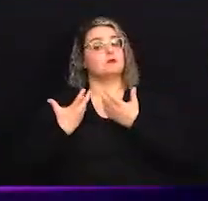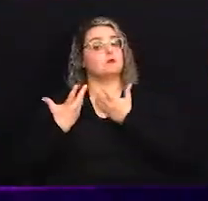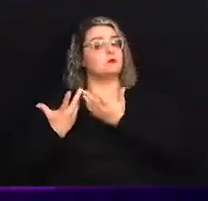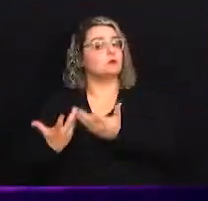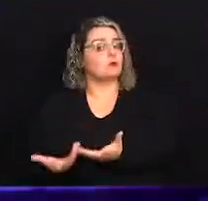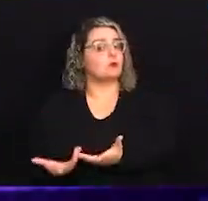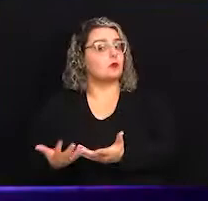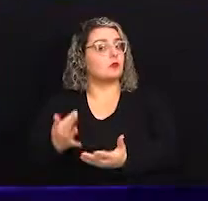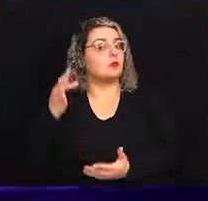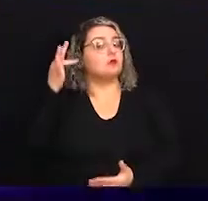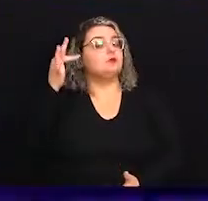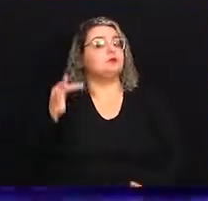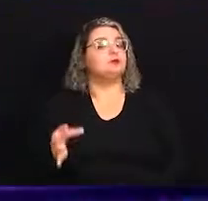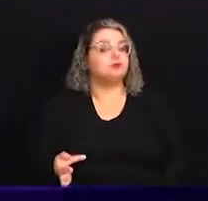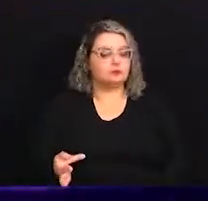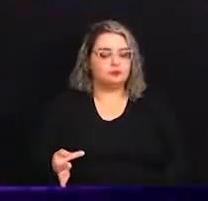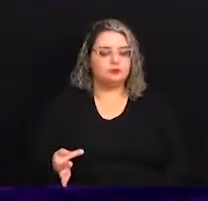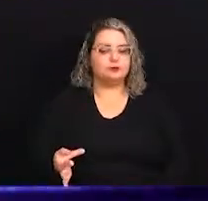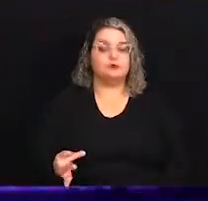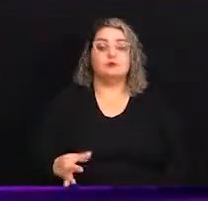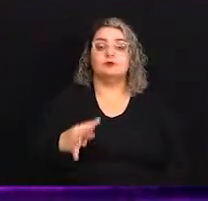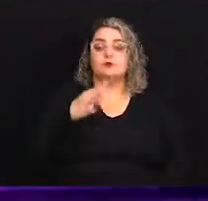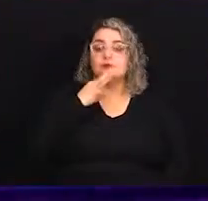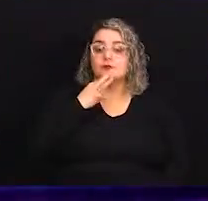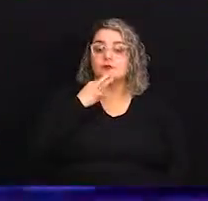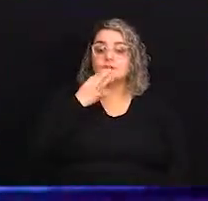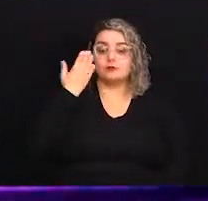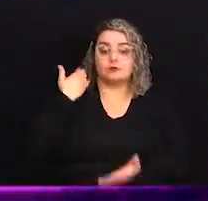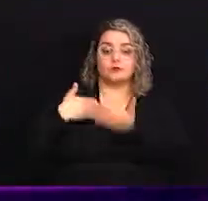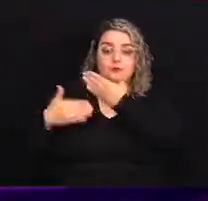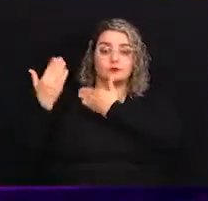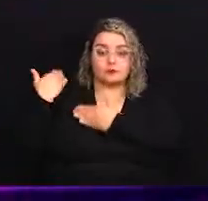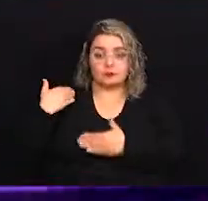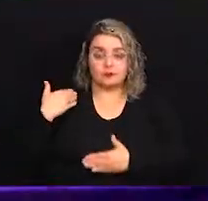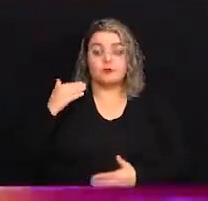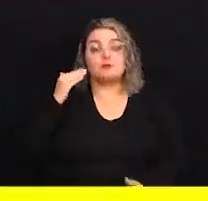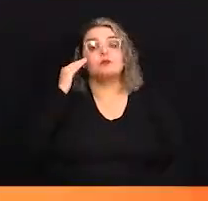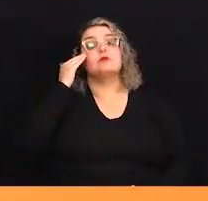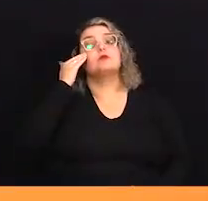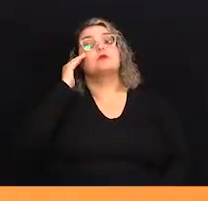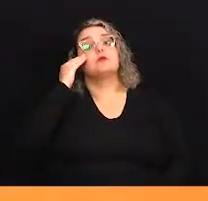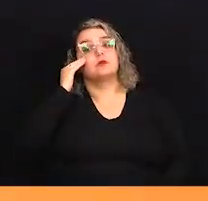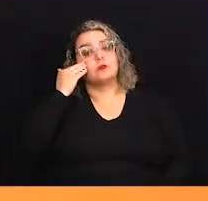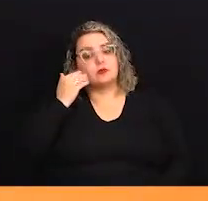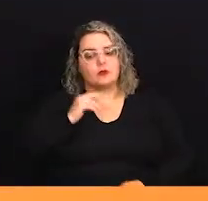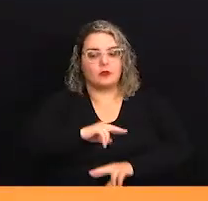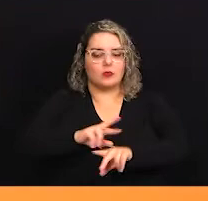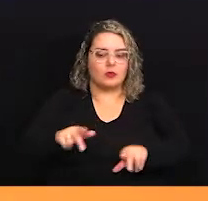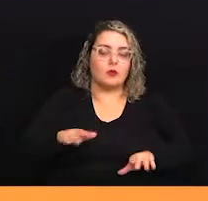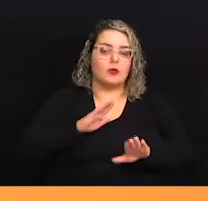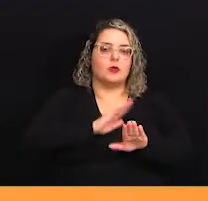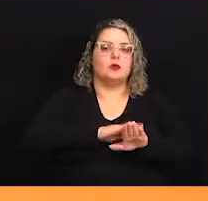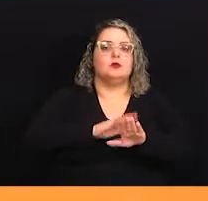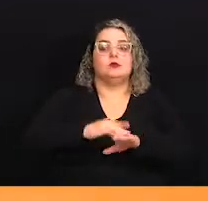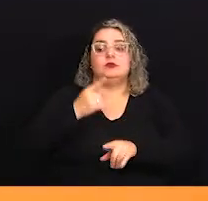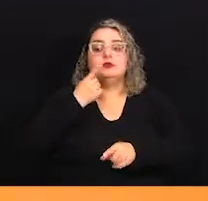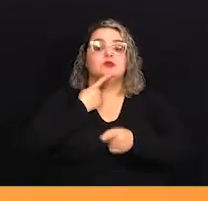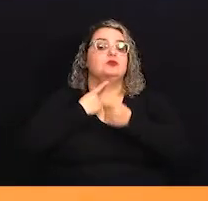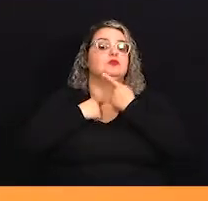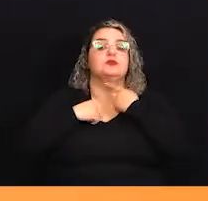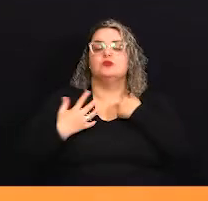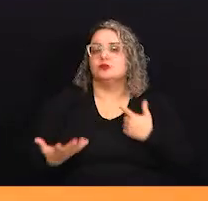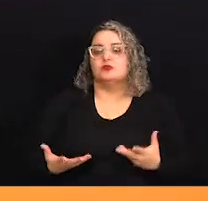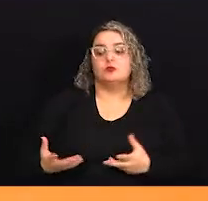isso para o futuro. Então, quando você conhece o passado do Molitor, você acaba entendendo muitas das ações, muito desse